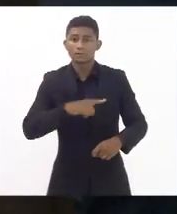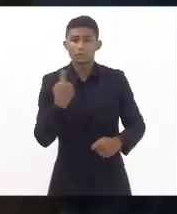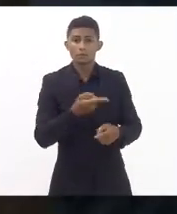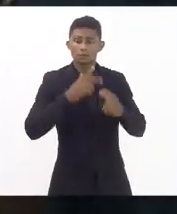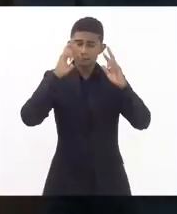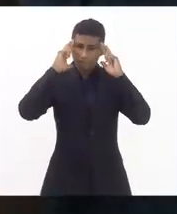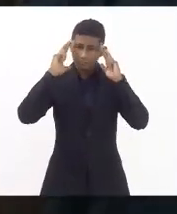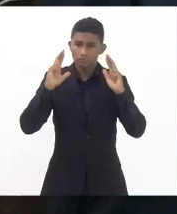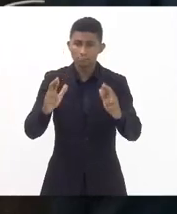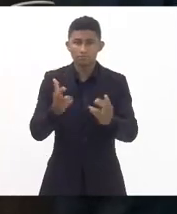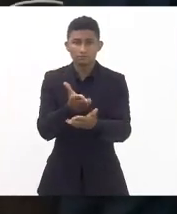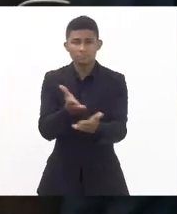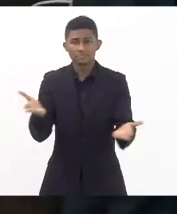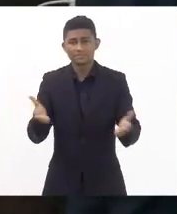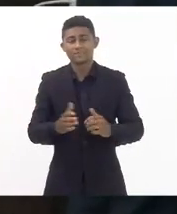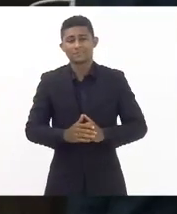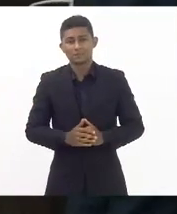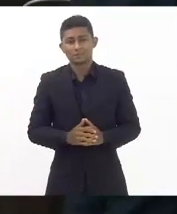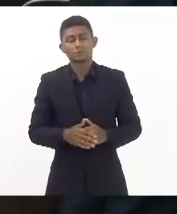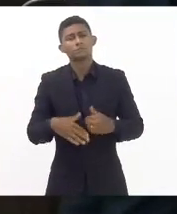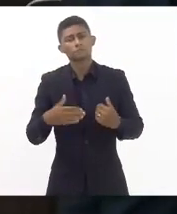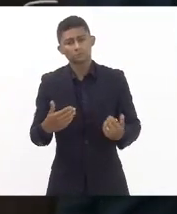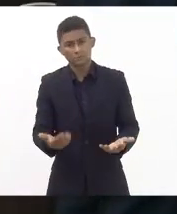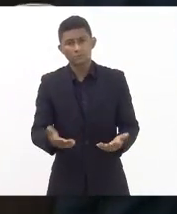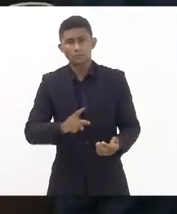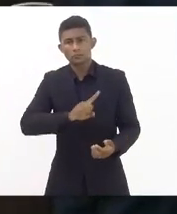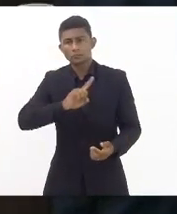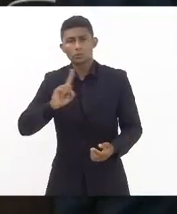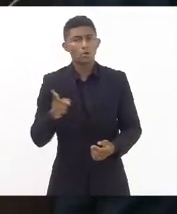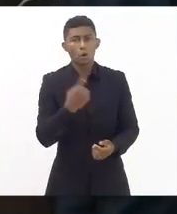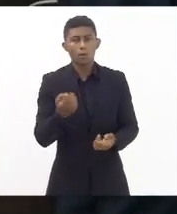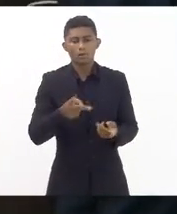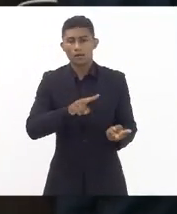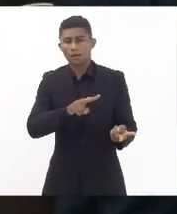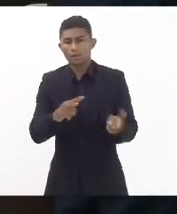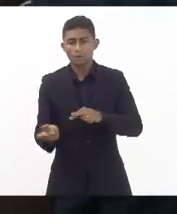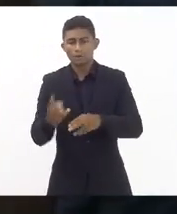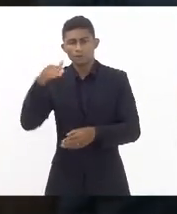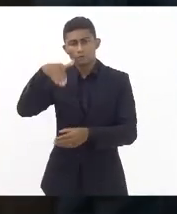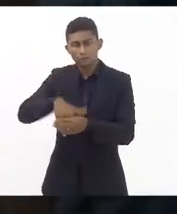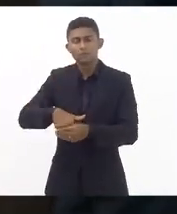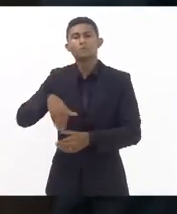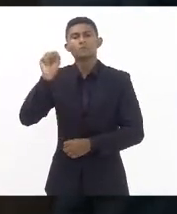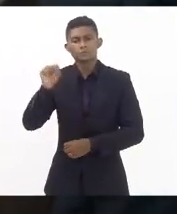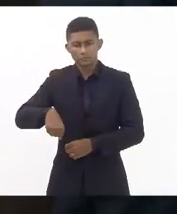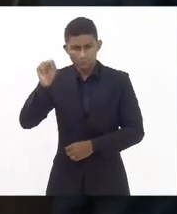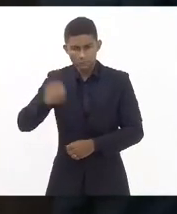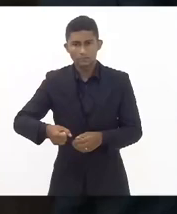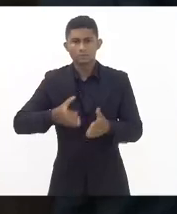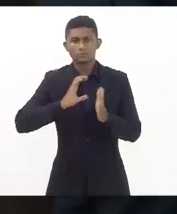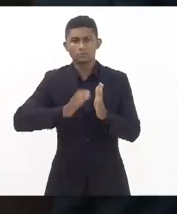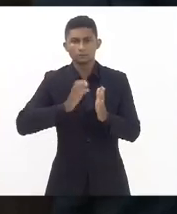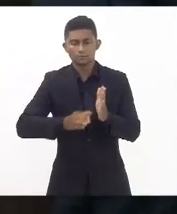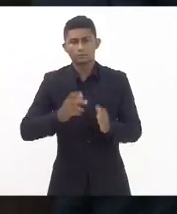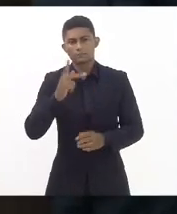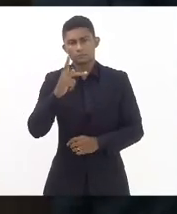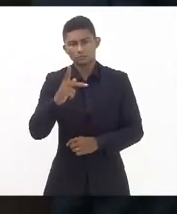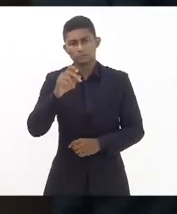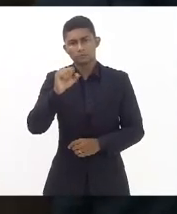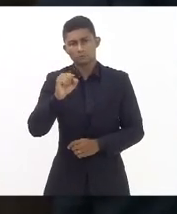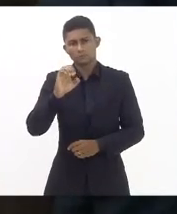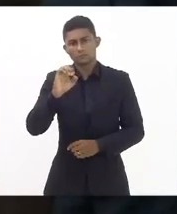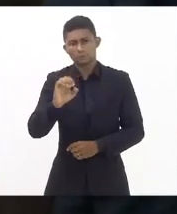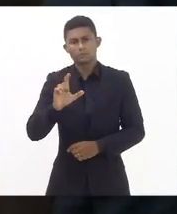senhor presidente, nesse sentido, encaminhamos o voto sim pela bancada do PSOL, rejeitando